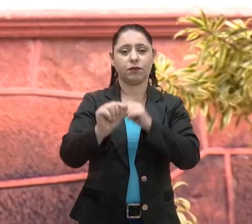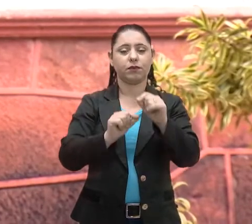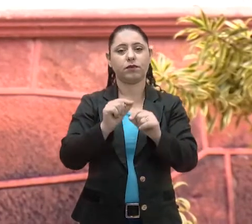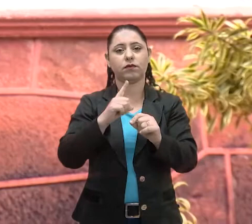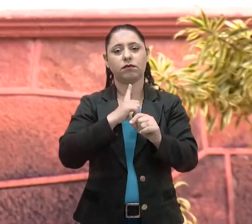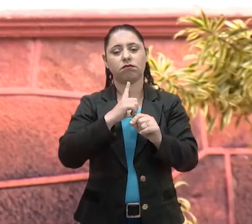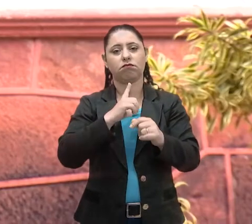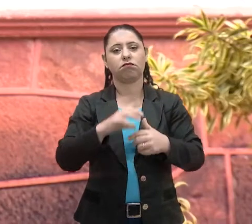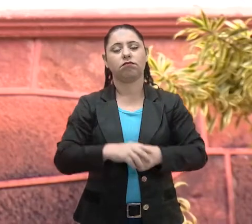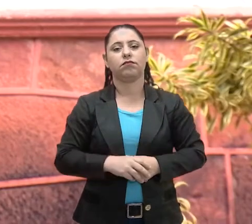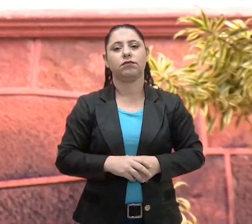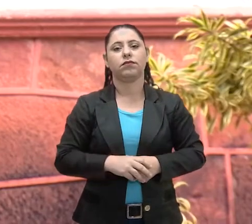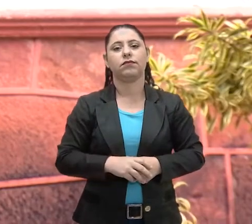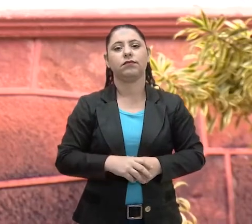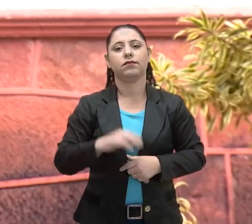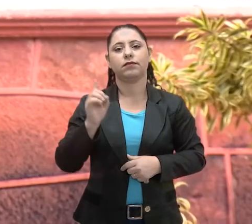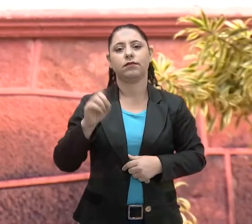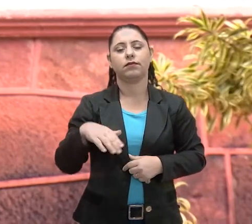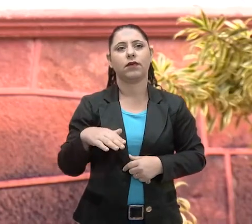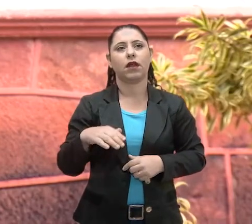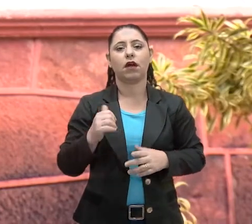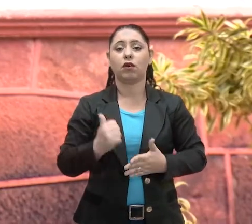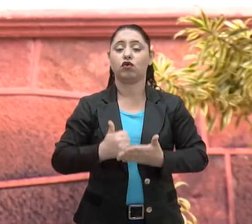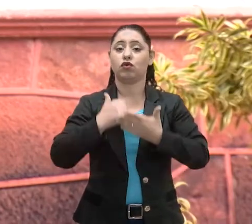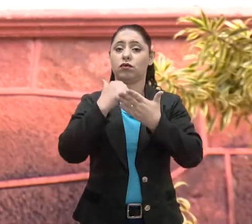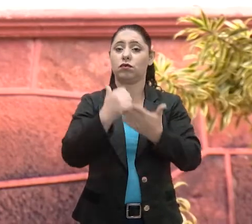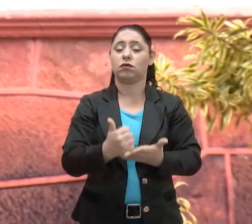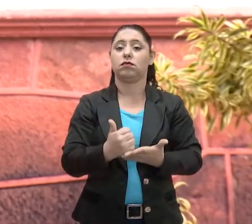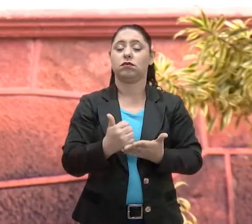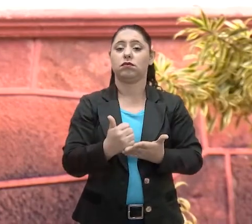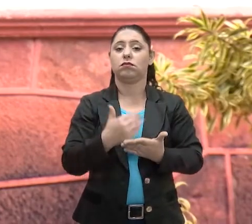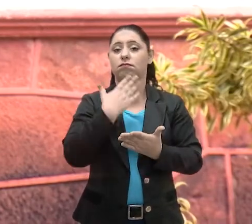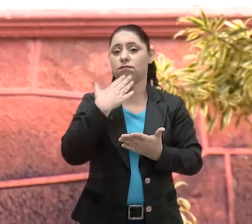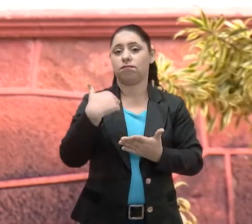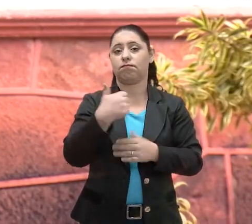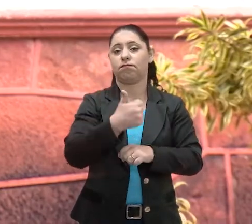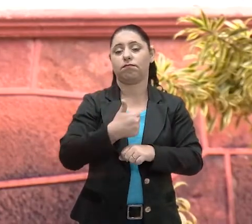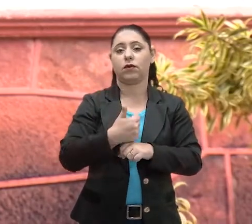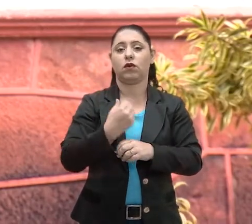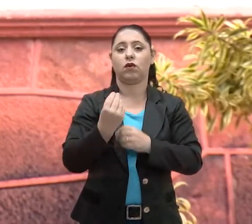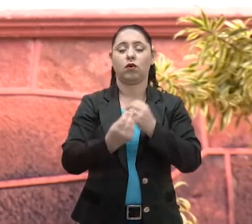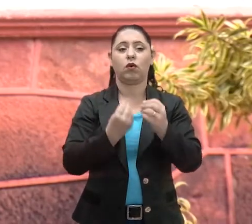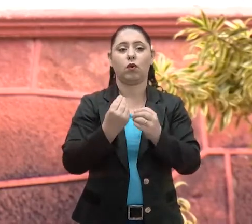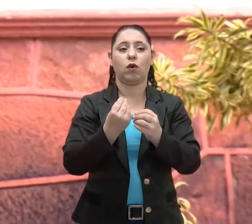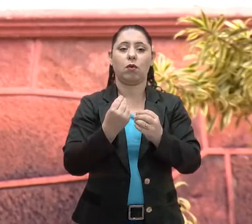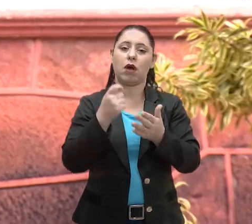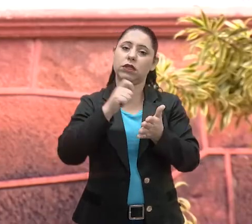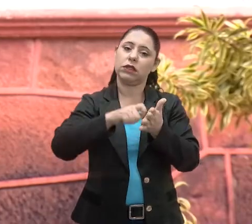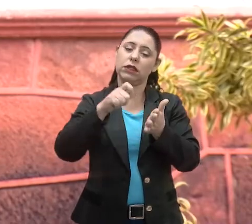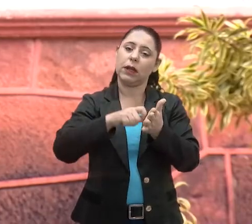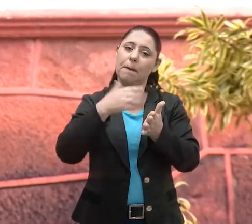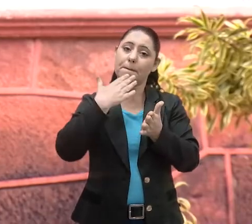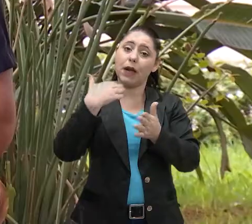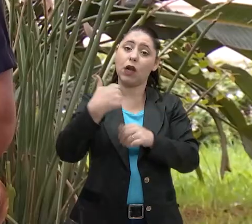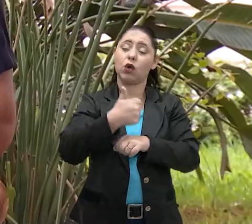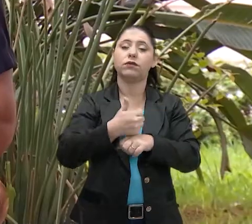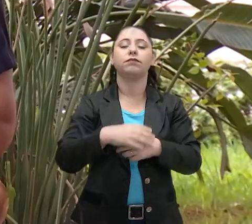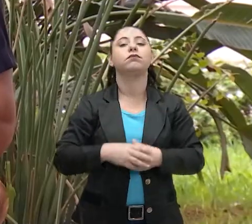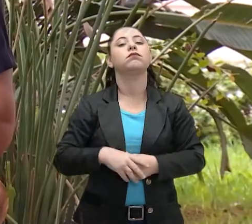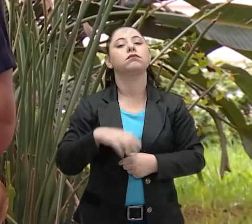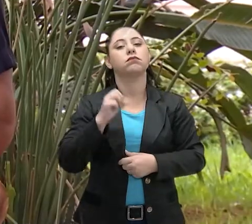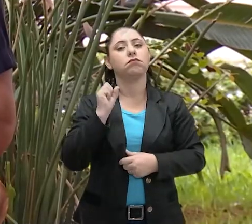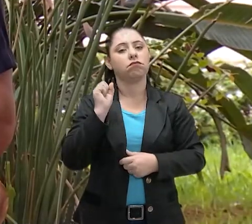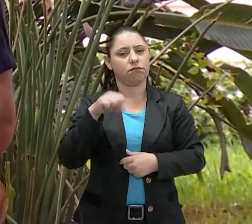ela tem, de uma certa forma, te ajudado a melhorar, né, a amadurecer a sua escrita? Sim,